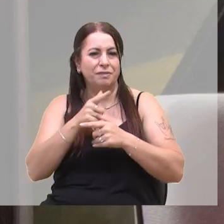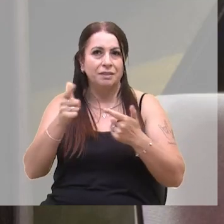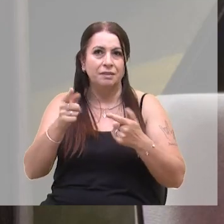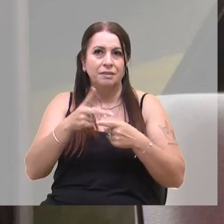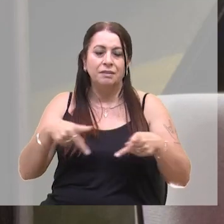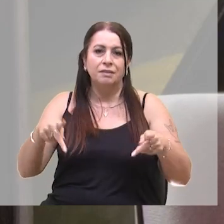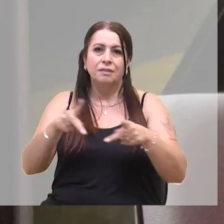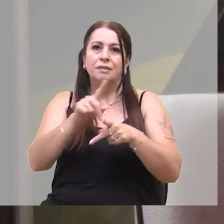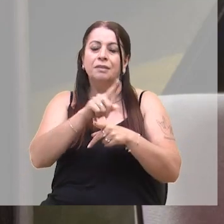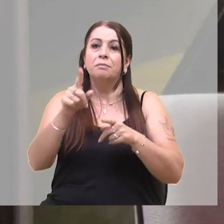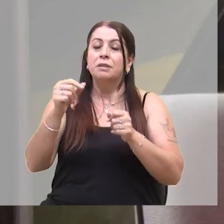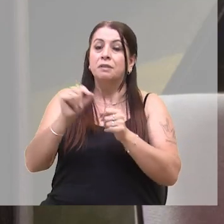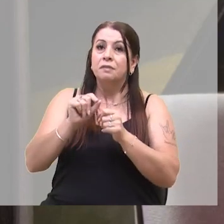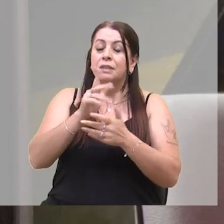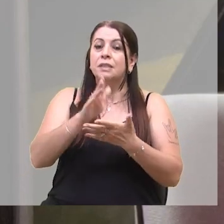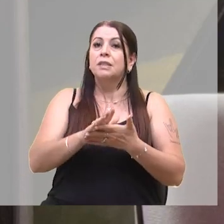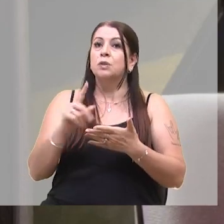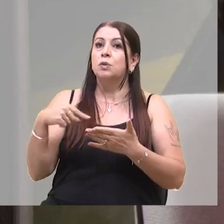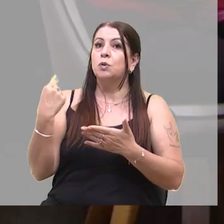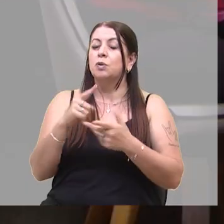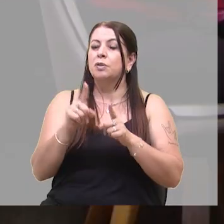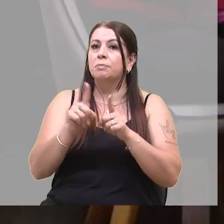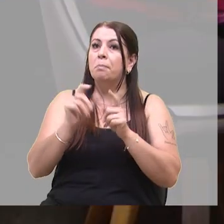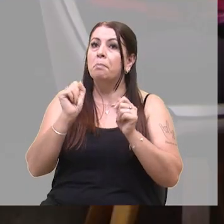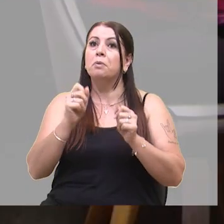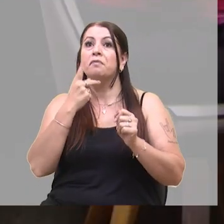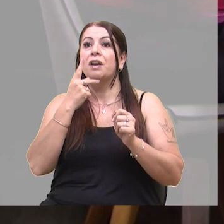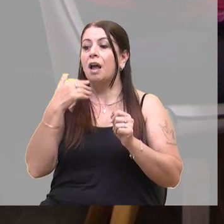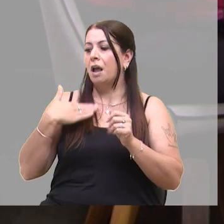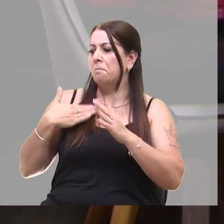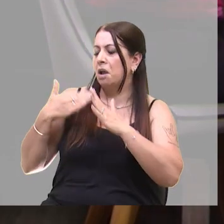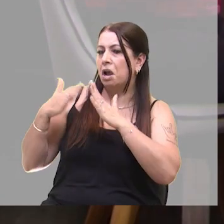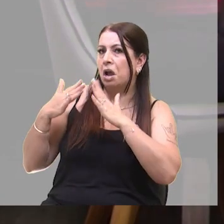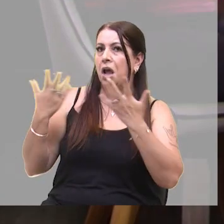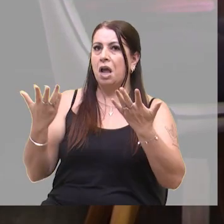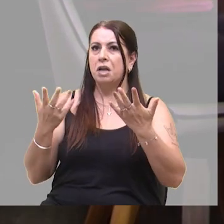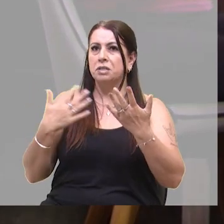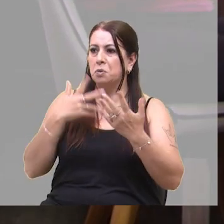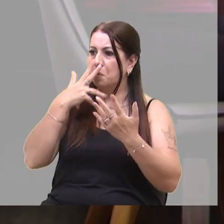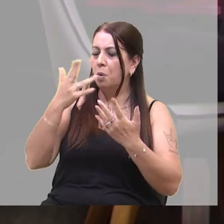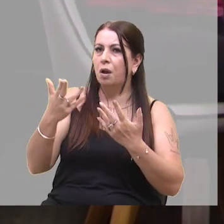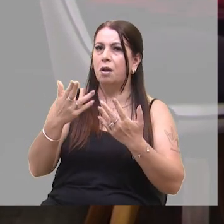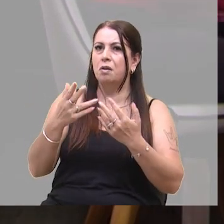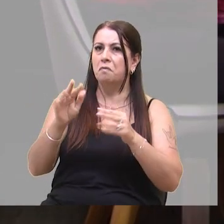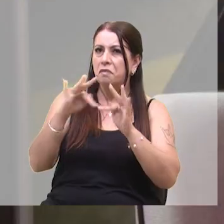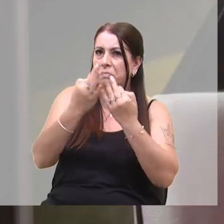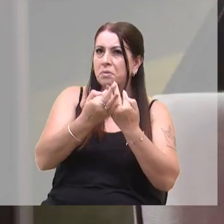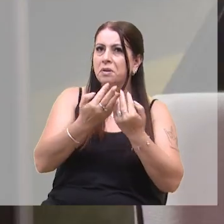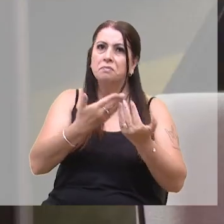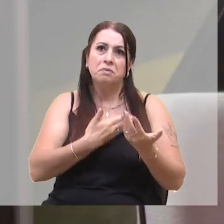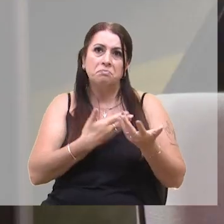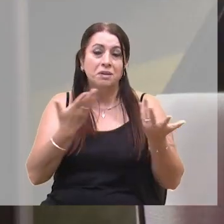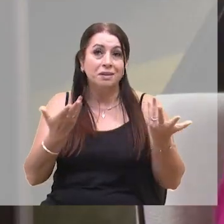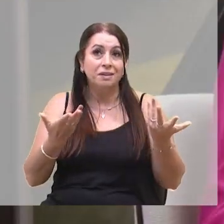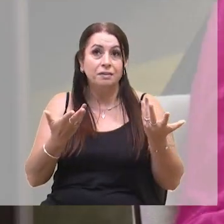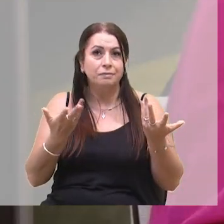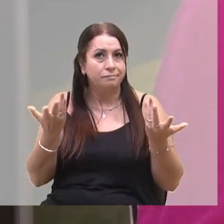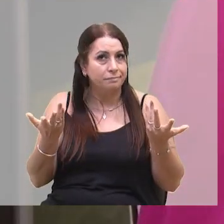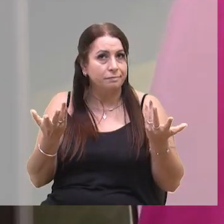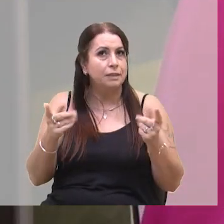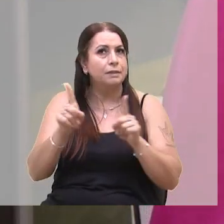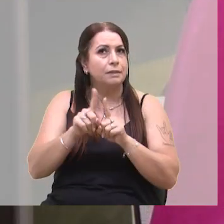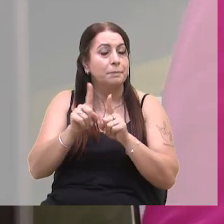assim, com tanta tranquilidade? Não, a gente precisa fazer. Não é algo tão popularizado. É, a gente precisa fazer, né? Nós, talvez a gente possa dizer, ah, eu lá na minha casa,